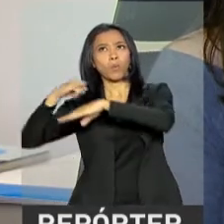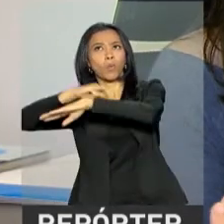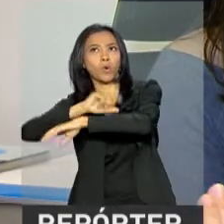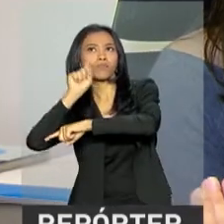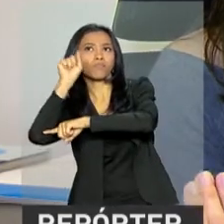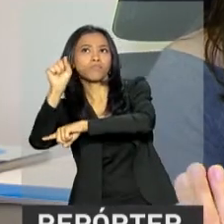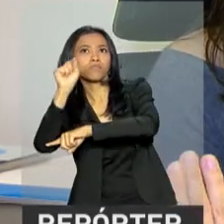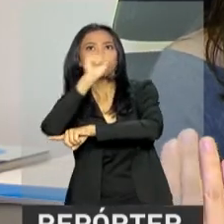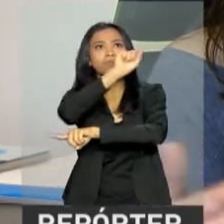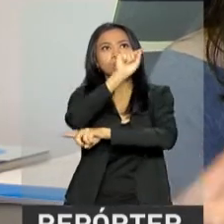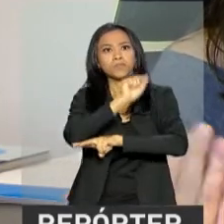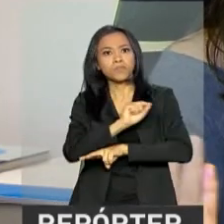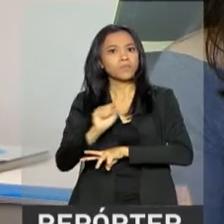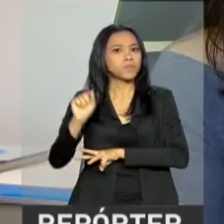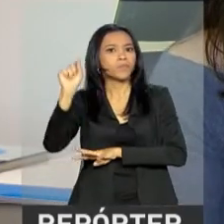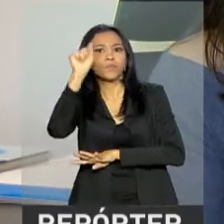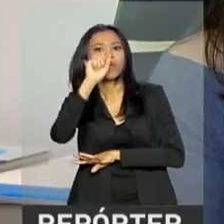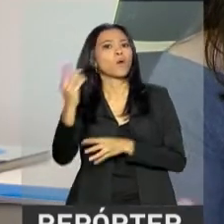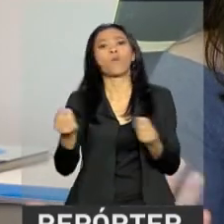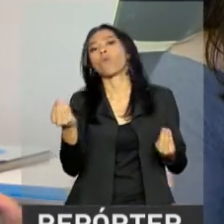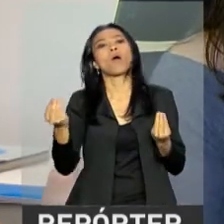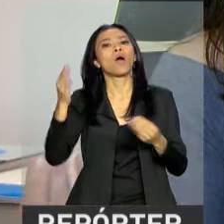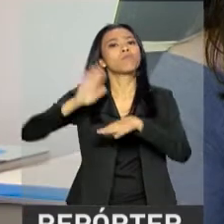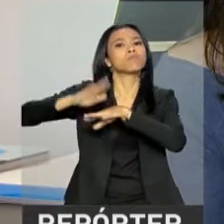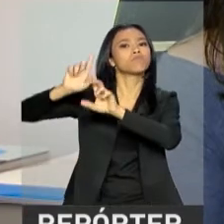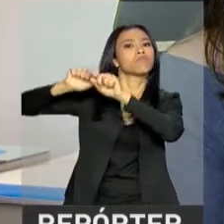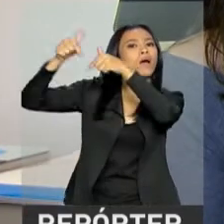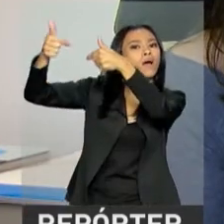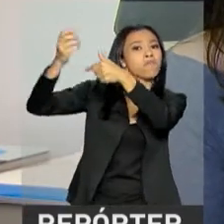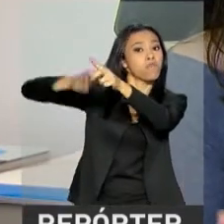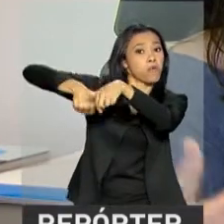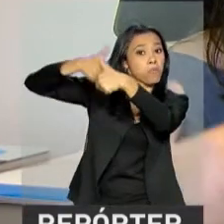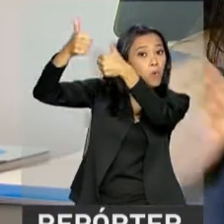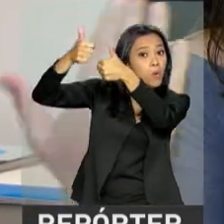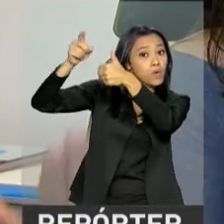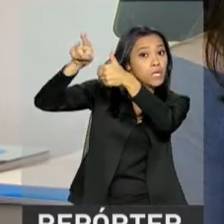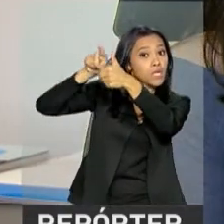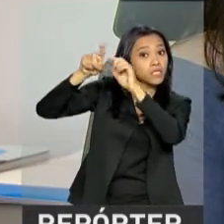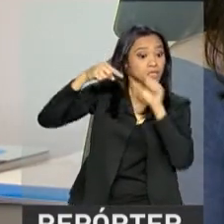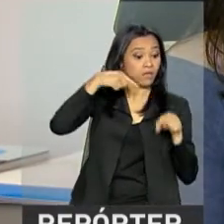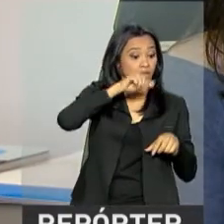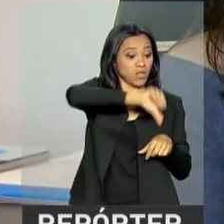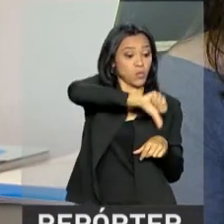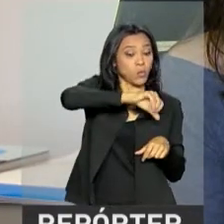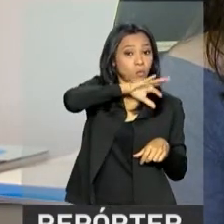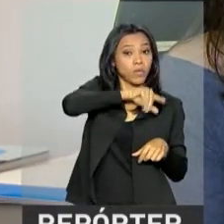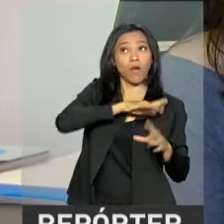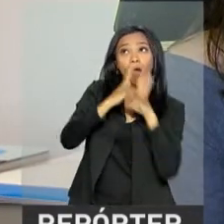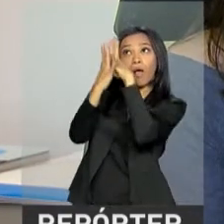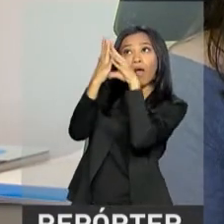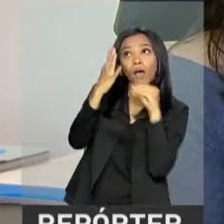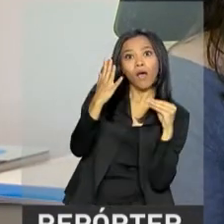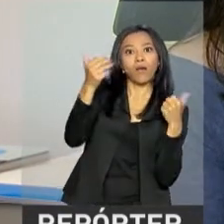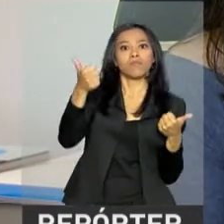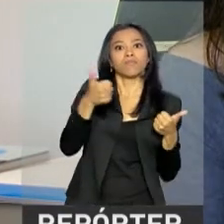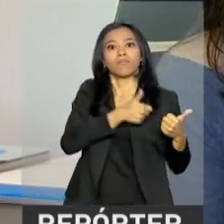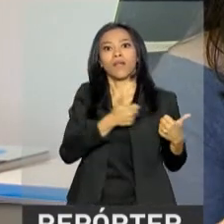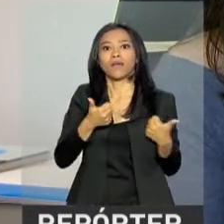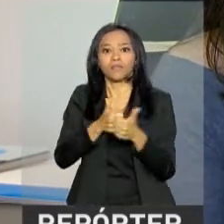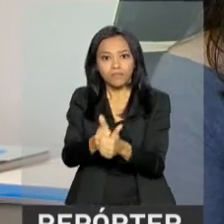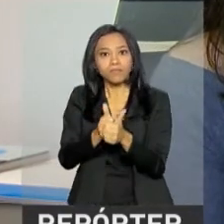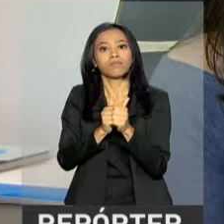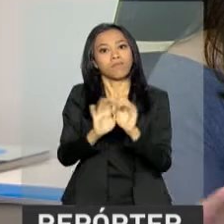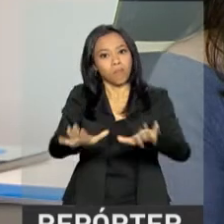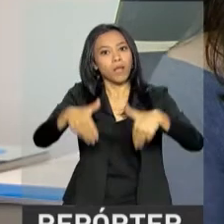qual a qual o tipo de ação que foi dado para um mero ponto e aquele buscar aquele tipo de de atendimento